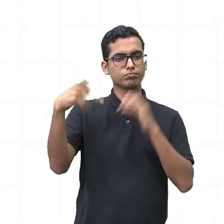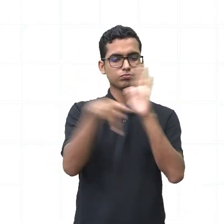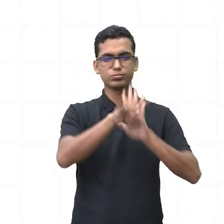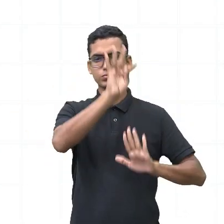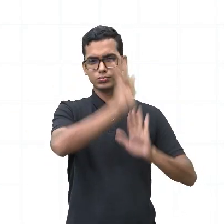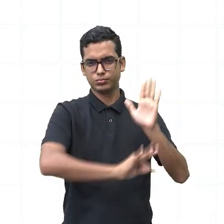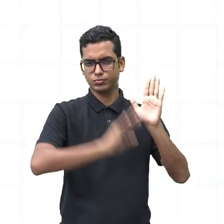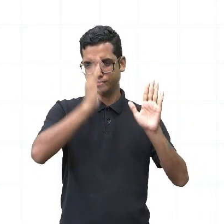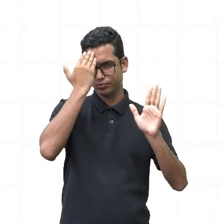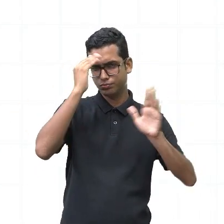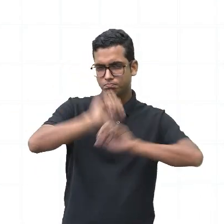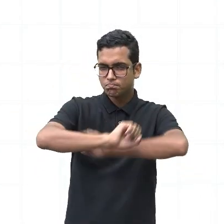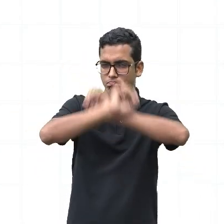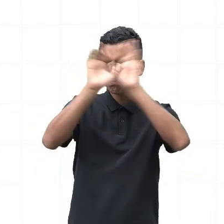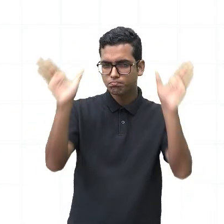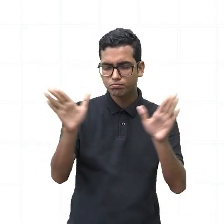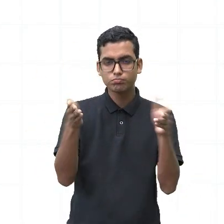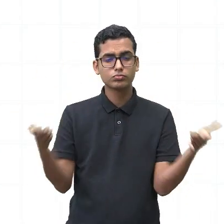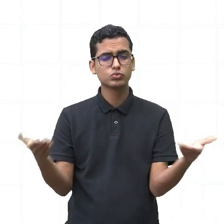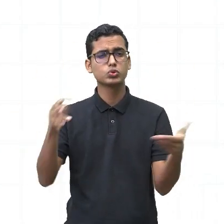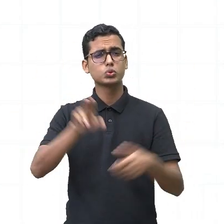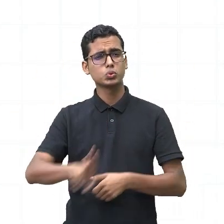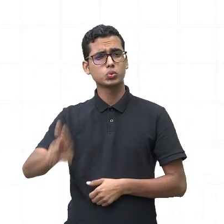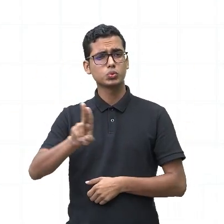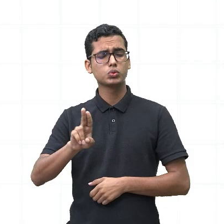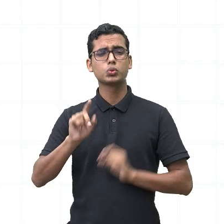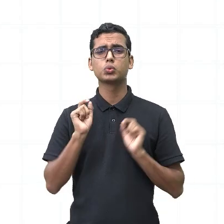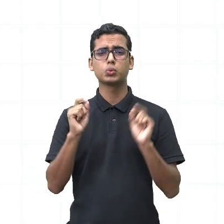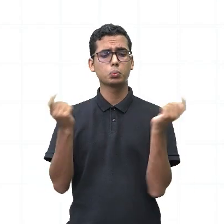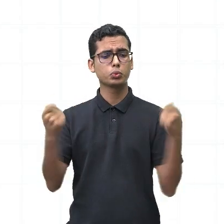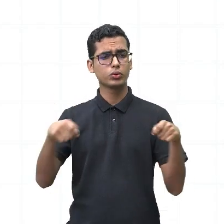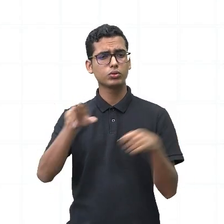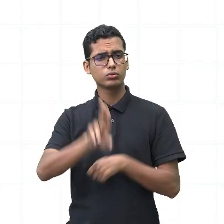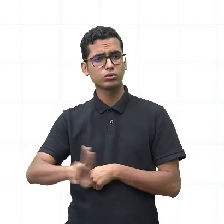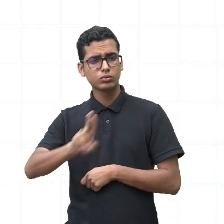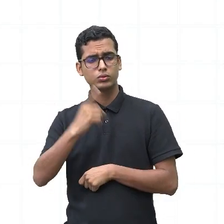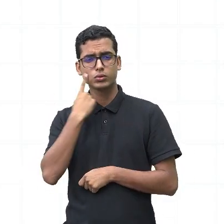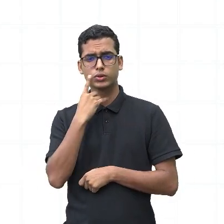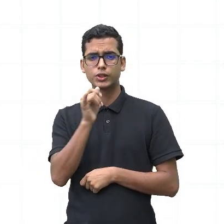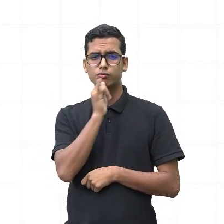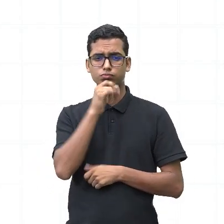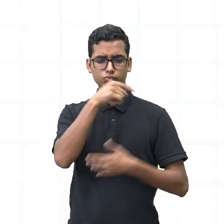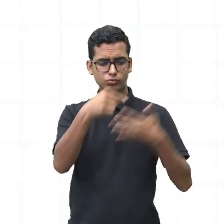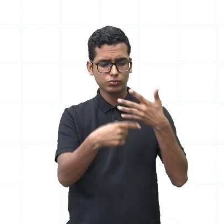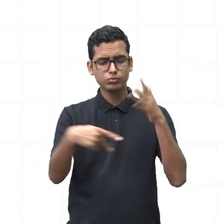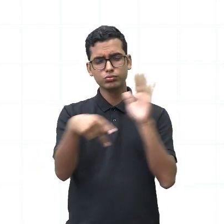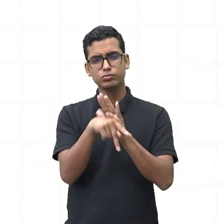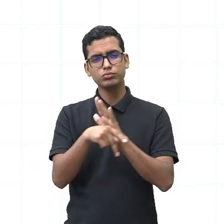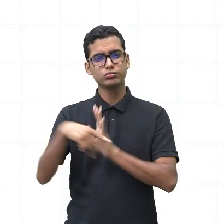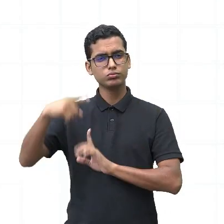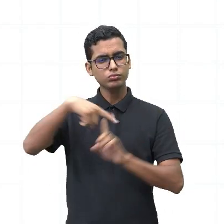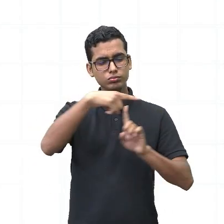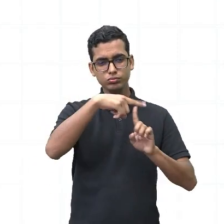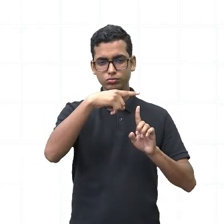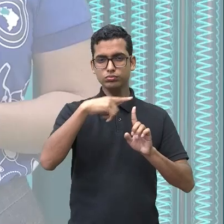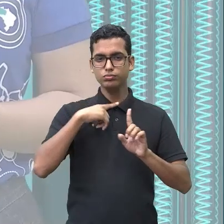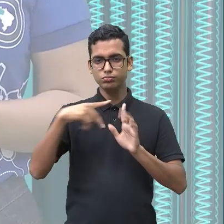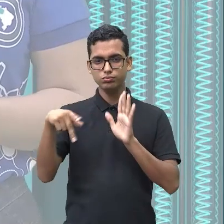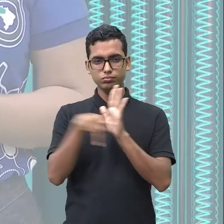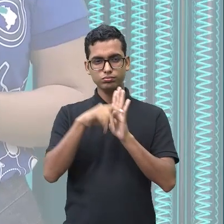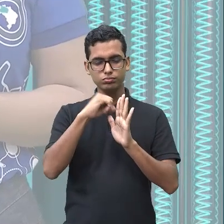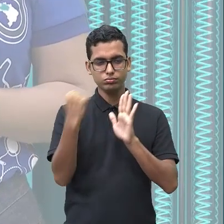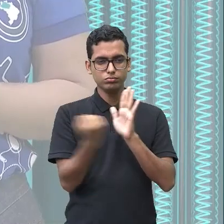E o que eu posso utilizar? Assim, o que seriam exemplos de marcas tipográficas no meu texto? Vamos